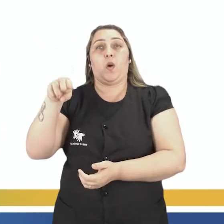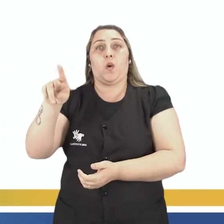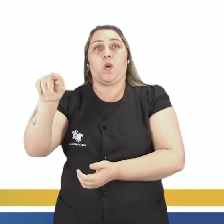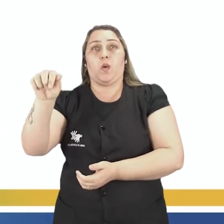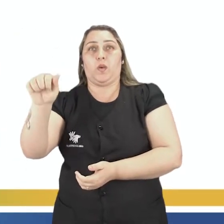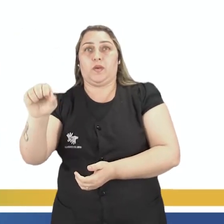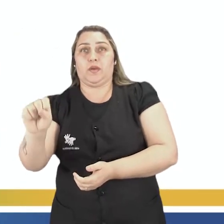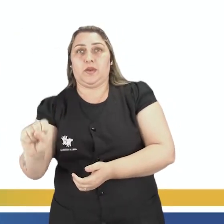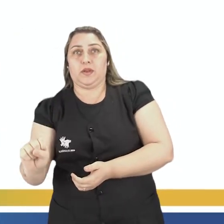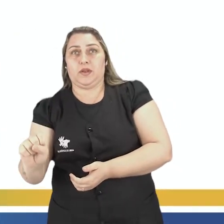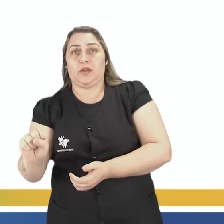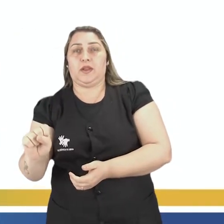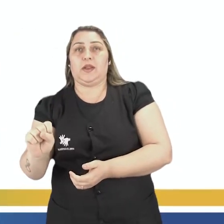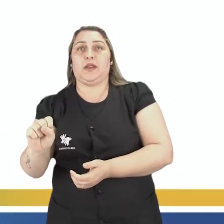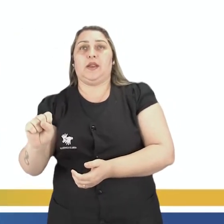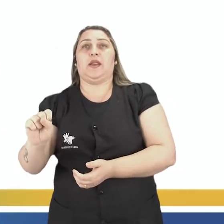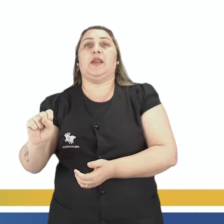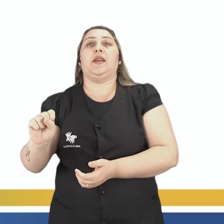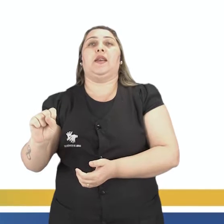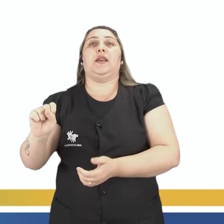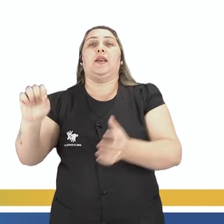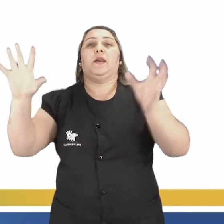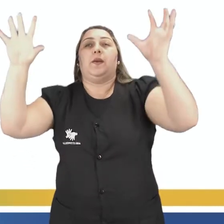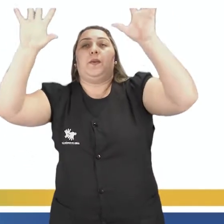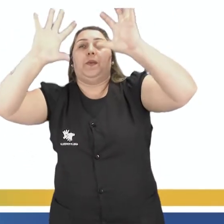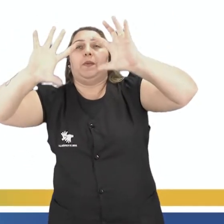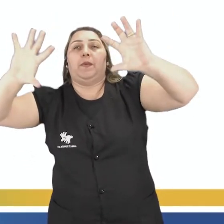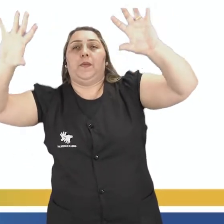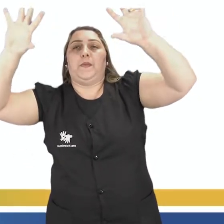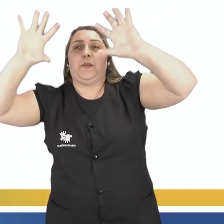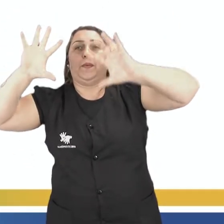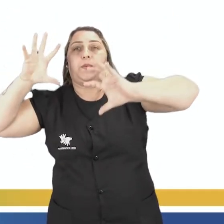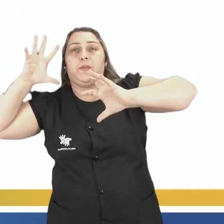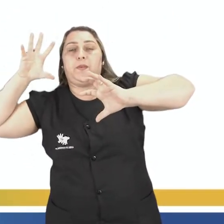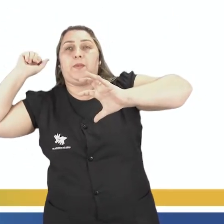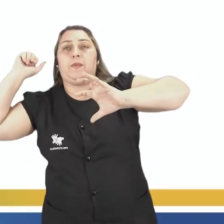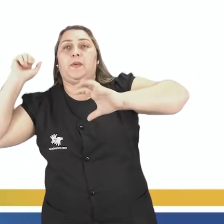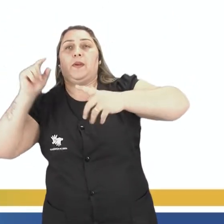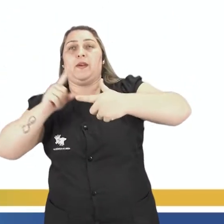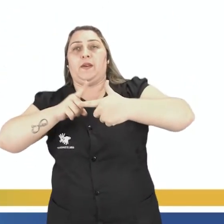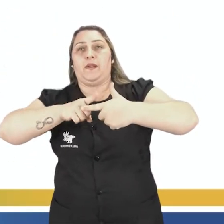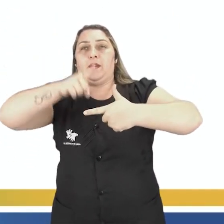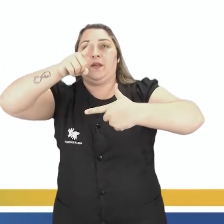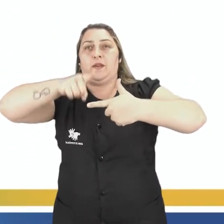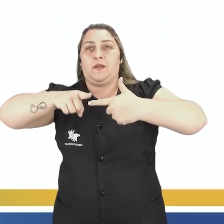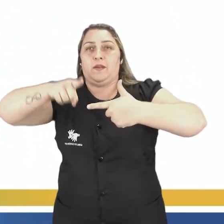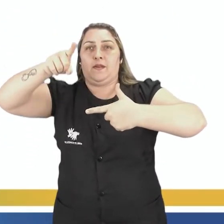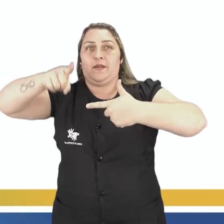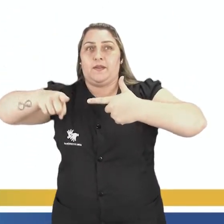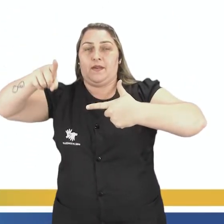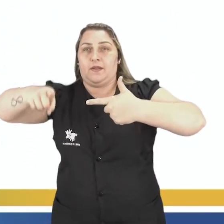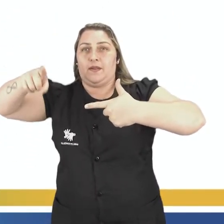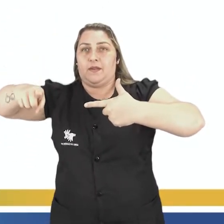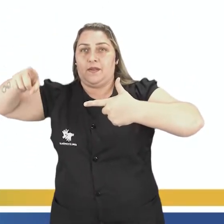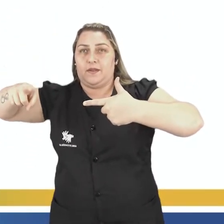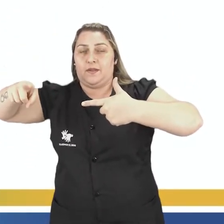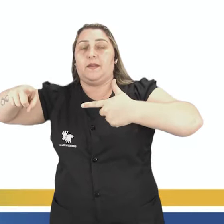decompressão, transmitidas pelo ar. A frequência é medida em